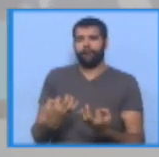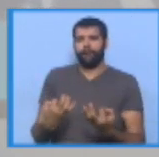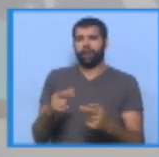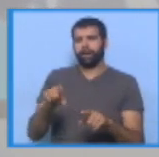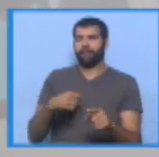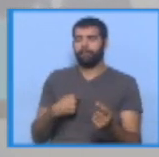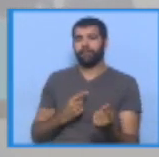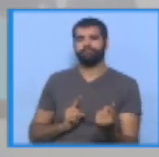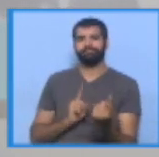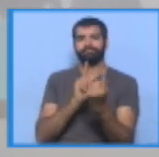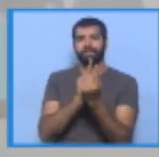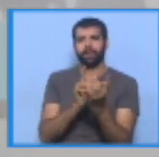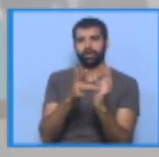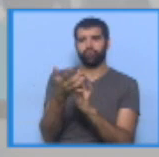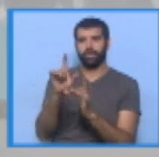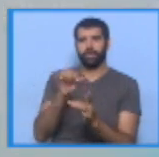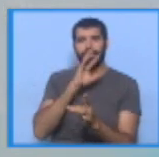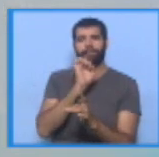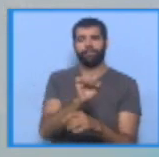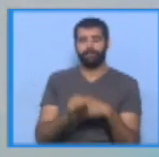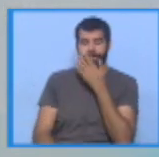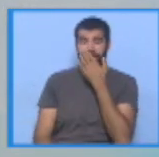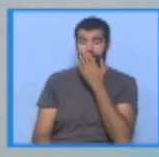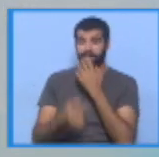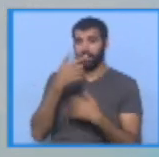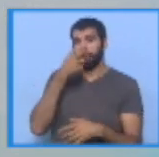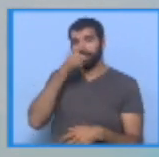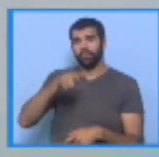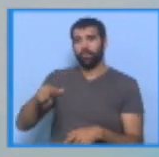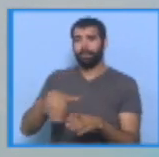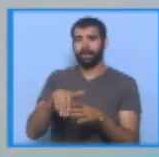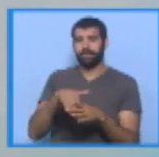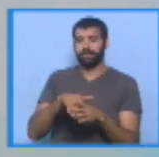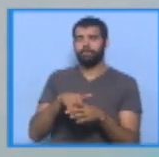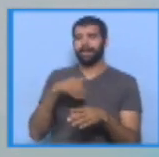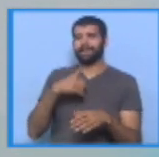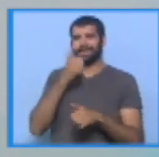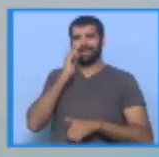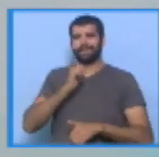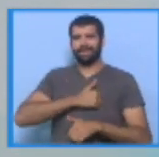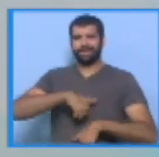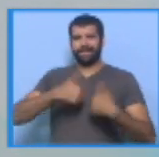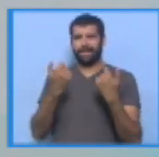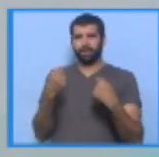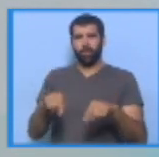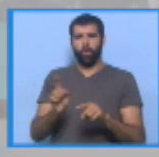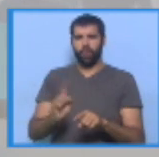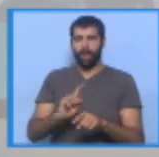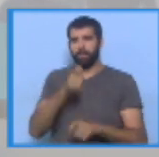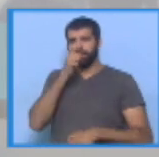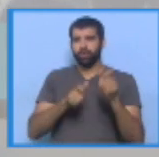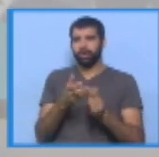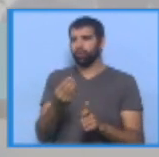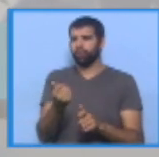de Cristo e da sua mãe. E estas pessoas que participam nestas novenas não são apenas da cidade? Muitas delas vêm até inclusive a pé,